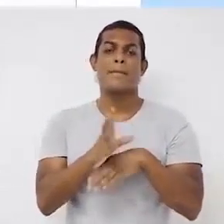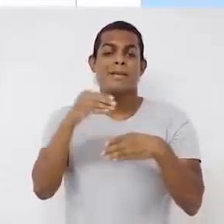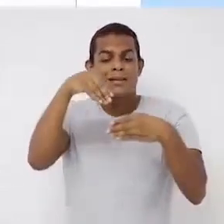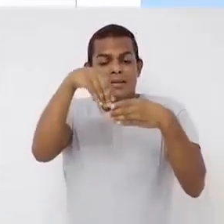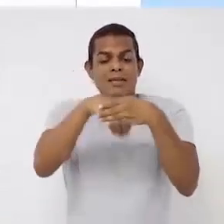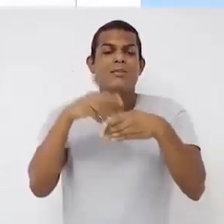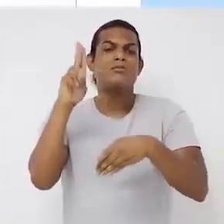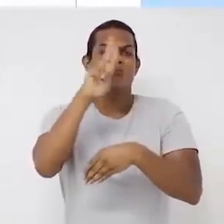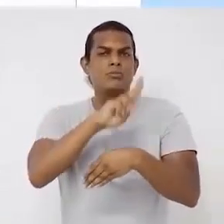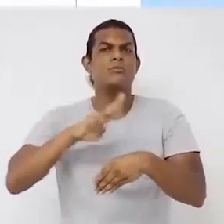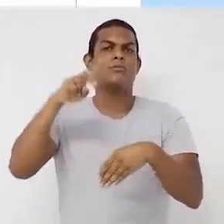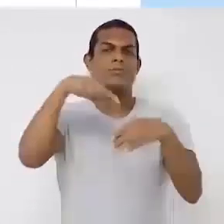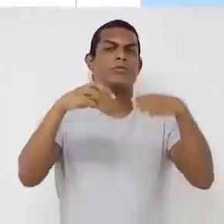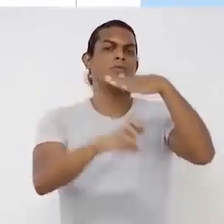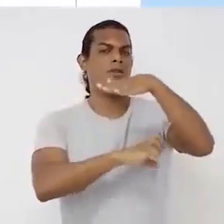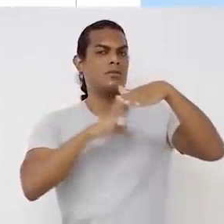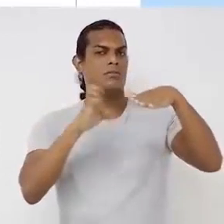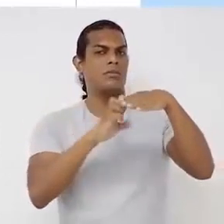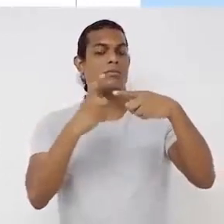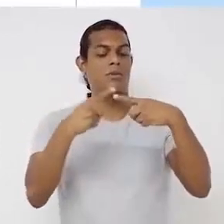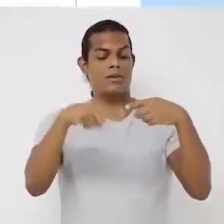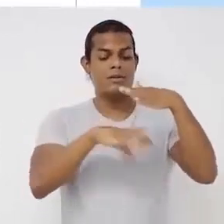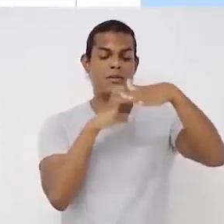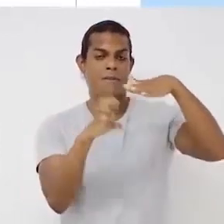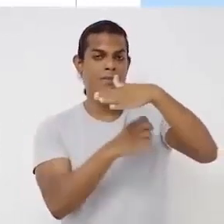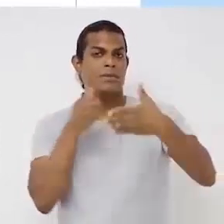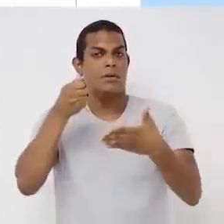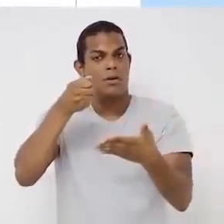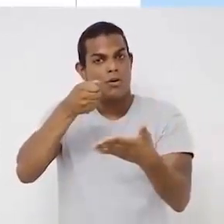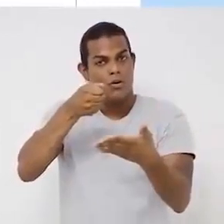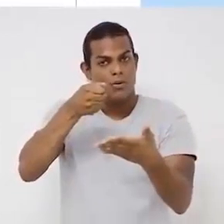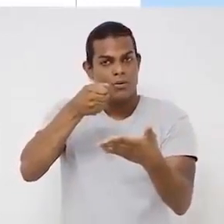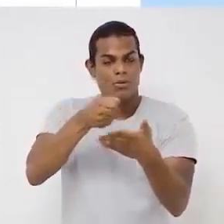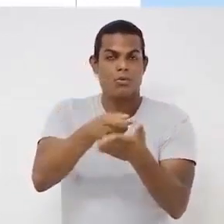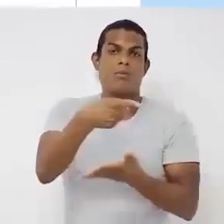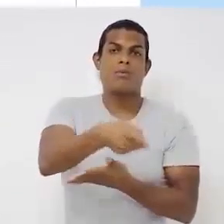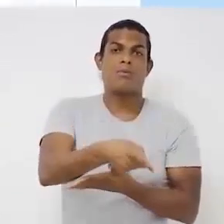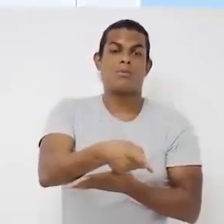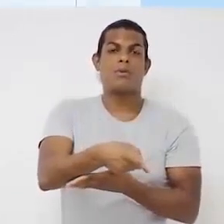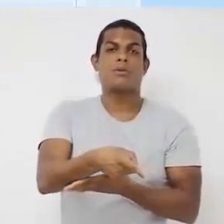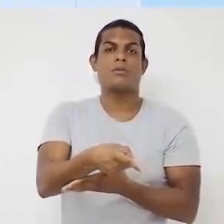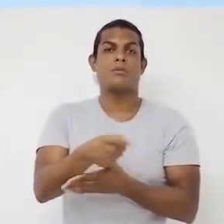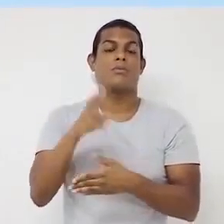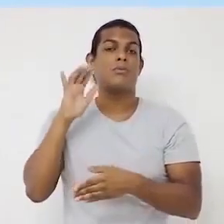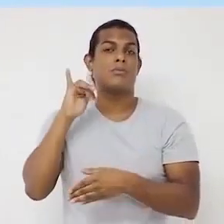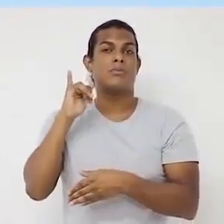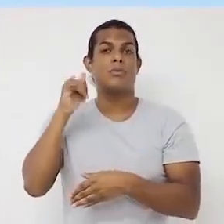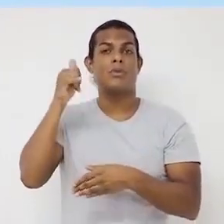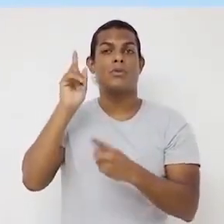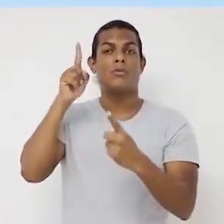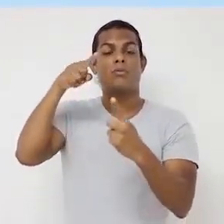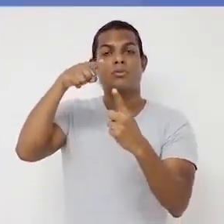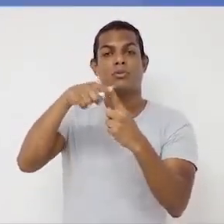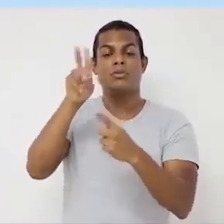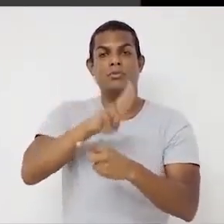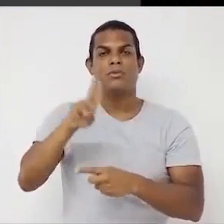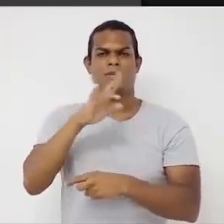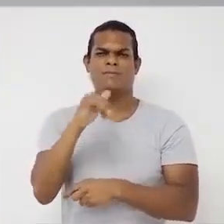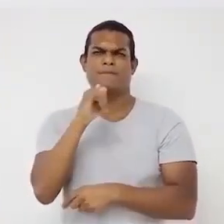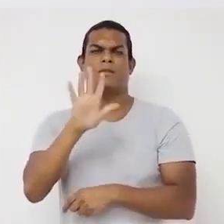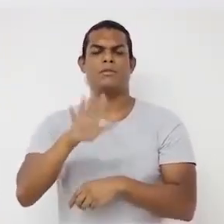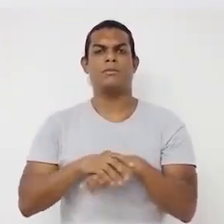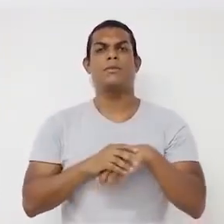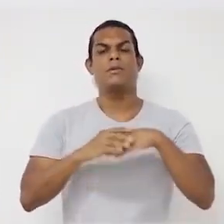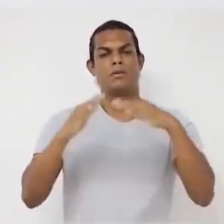uso da empresa. A empresa compra com o objetivo de usá-los no seu dia a dia. Por exemplo, uma